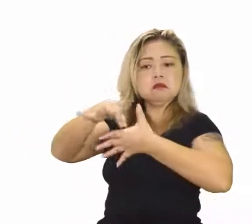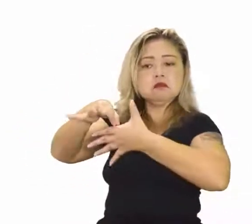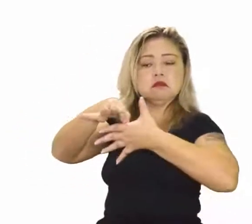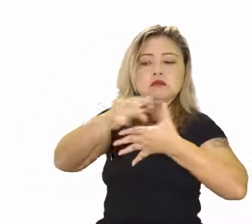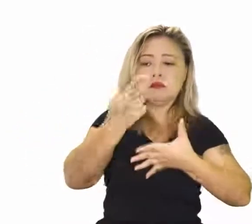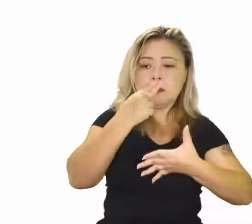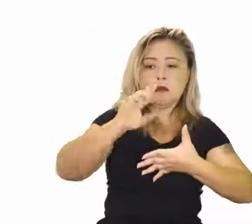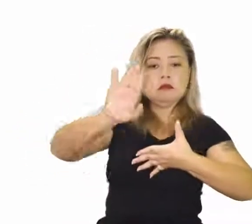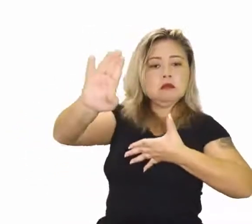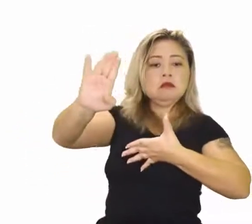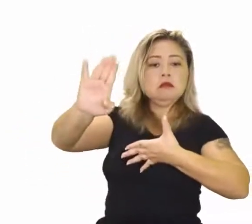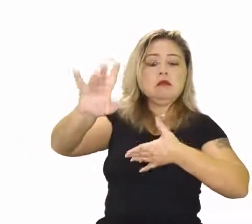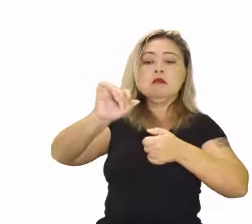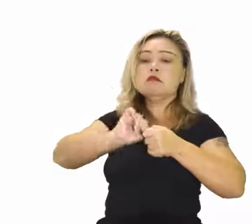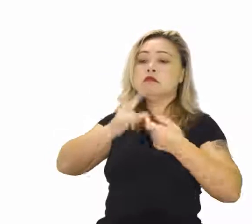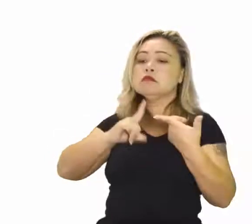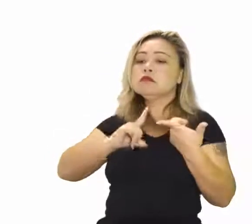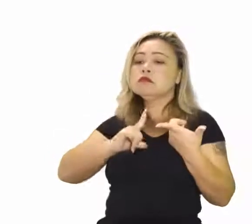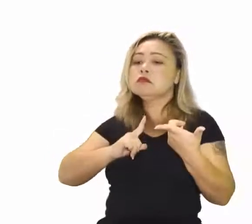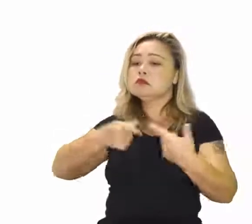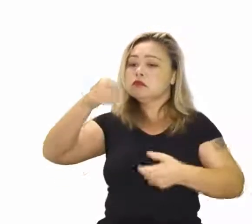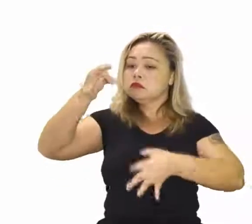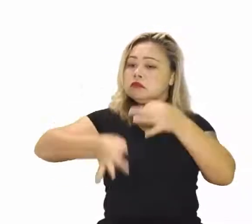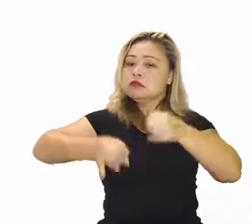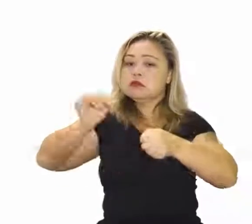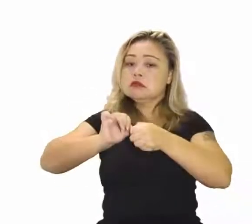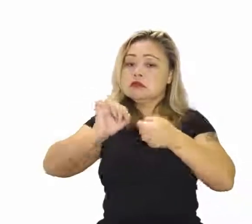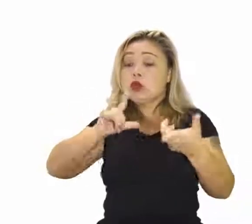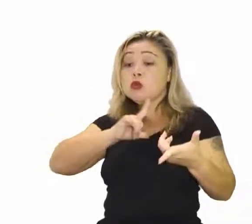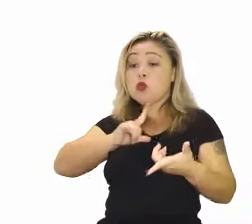Os julgamentos foram conduzidos por juízes britânicos,